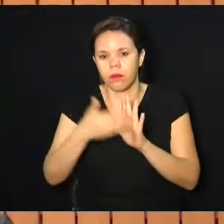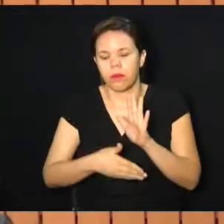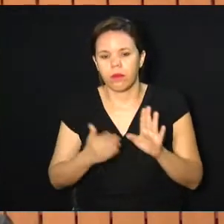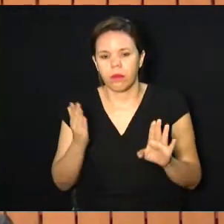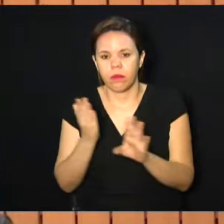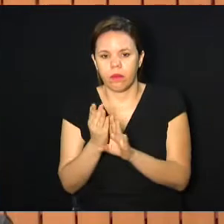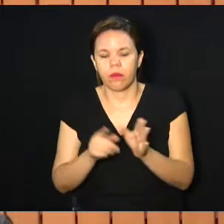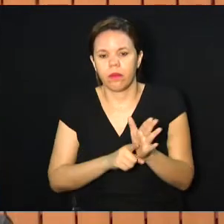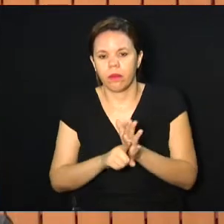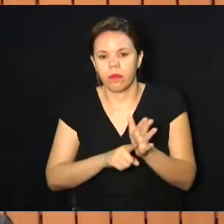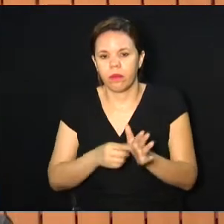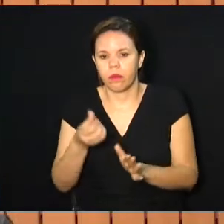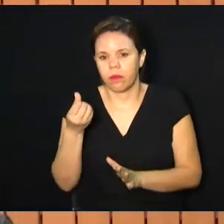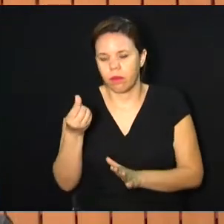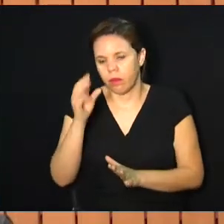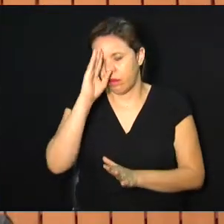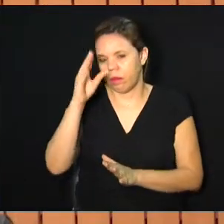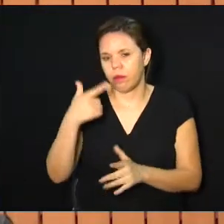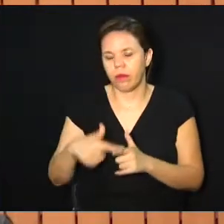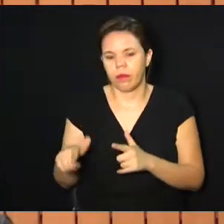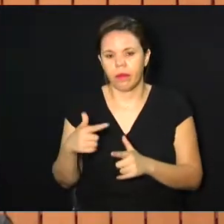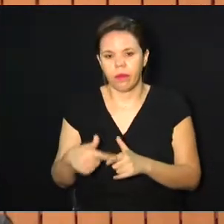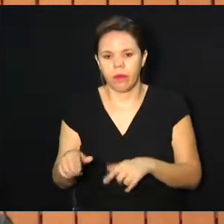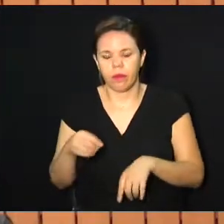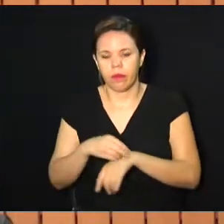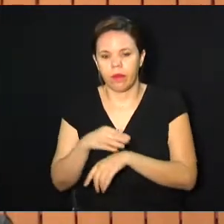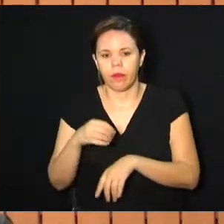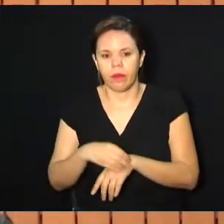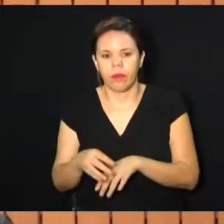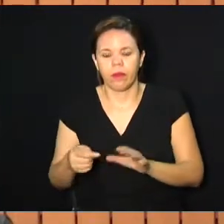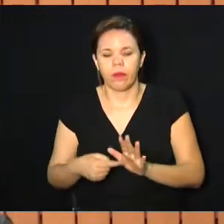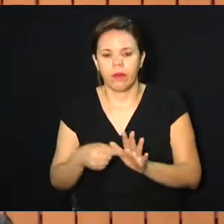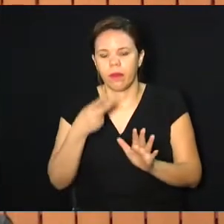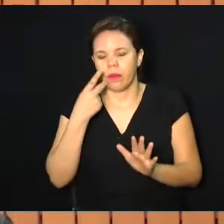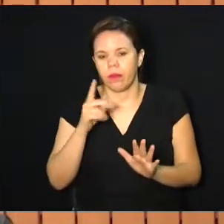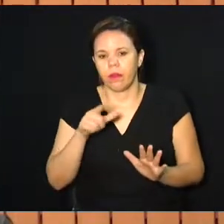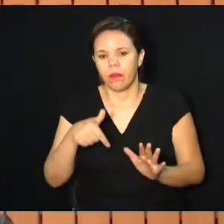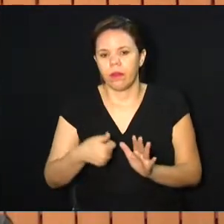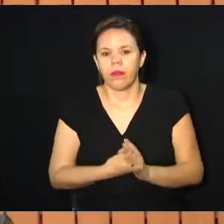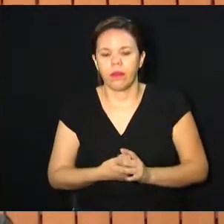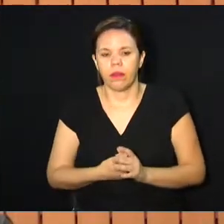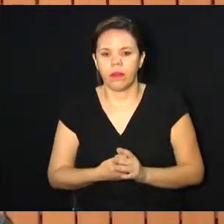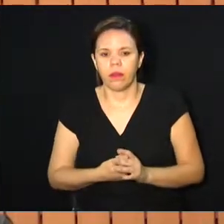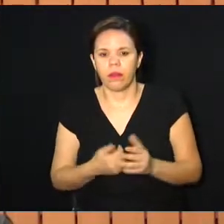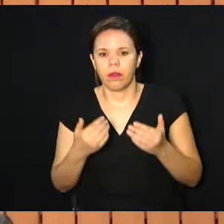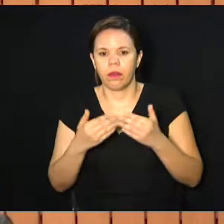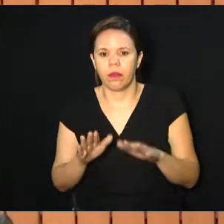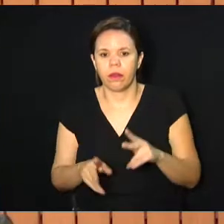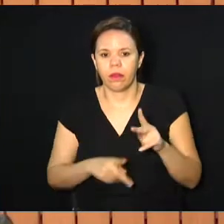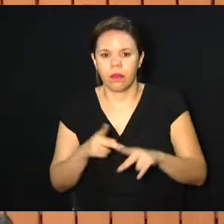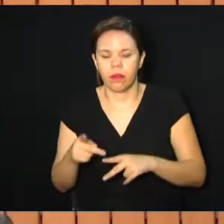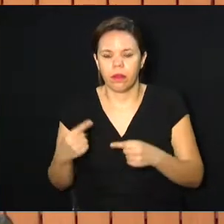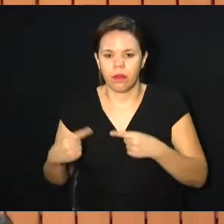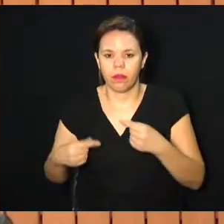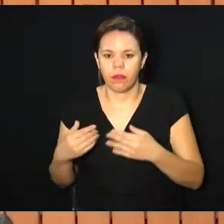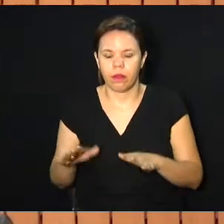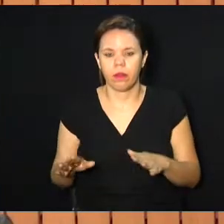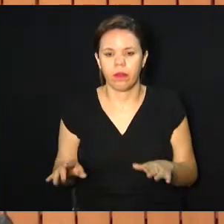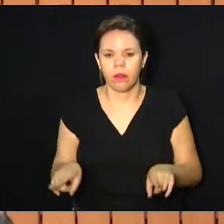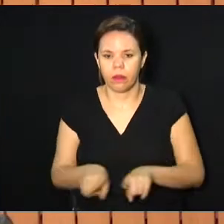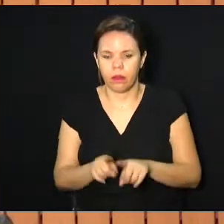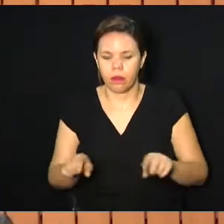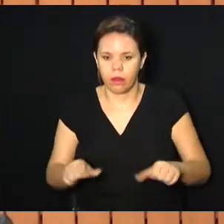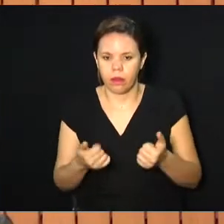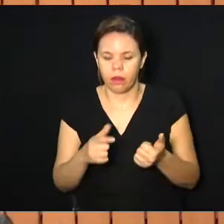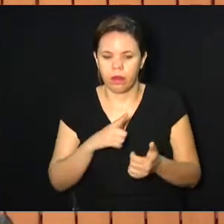6 principais problemas, né, vou passar aí por eles, e depois, enfim, depois a gente abre um pouco o debate. Tem uns pontos positivos também